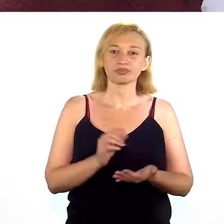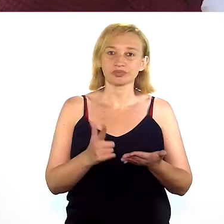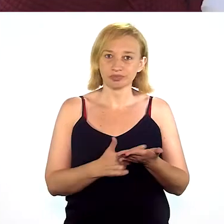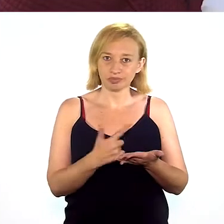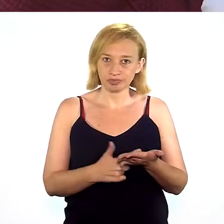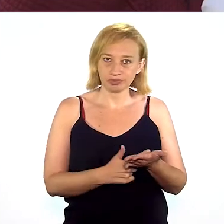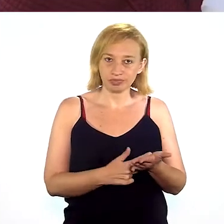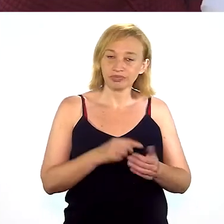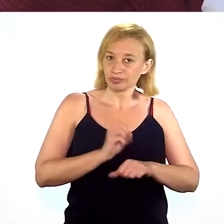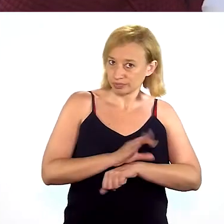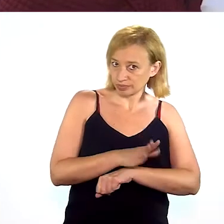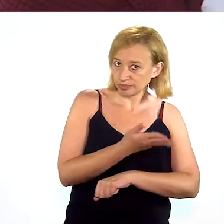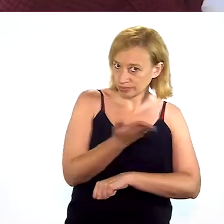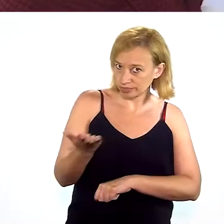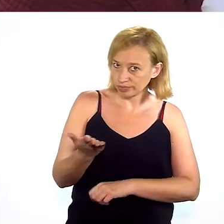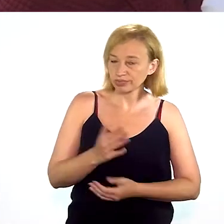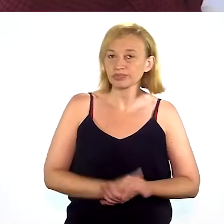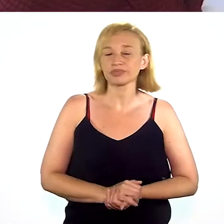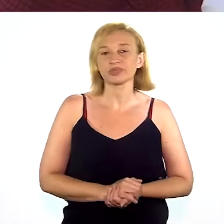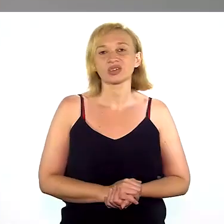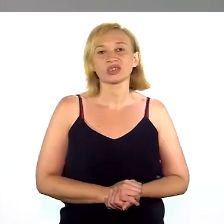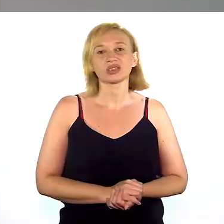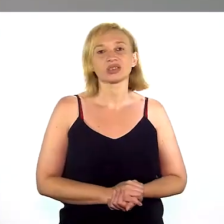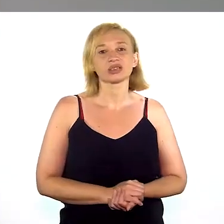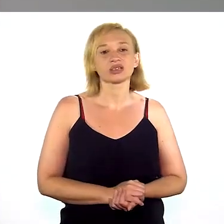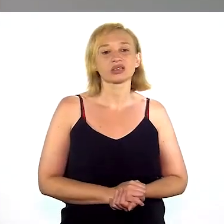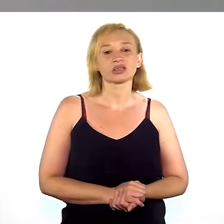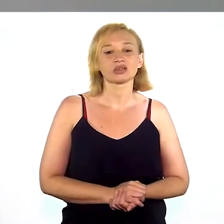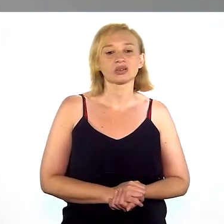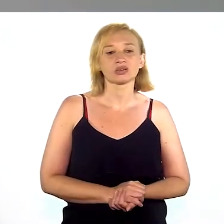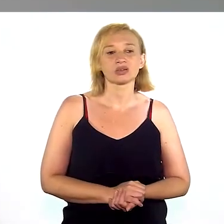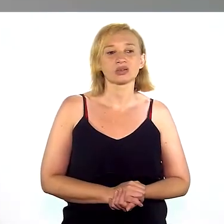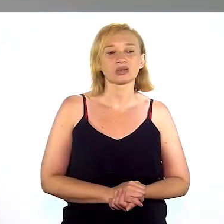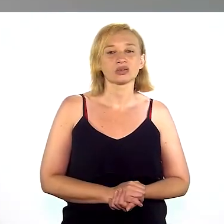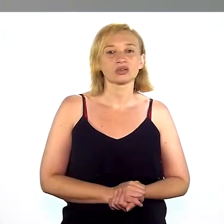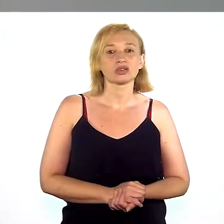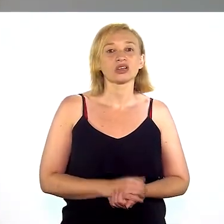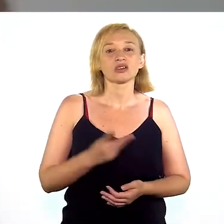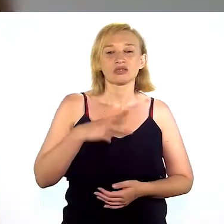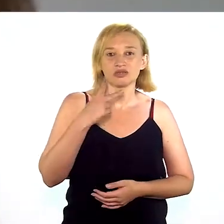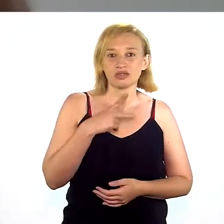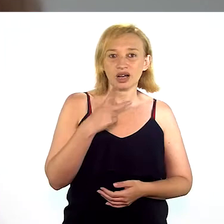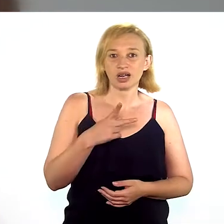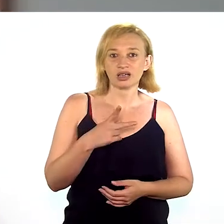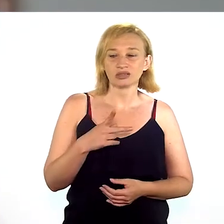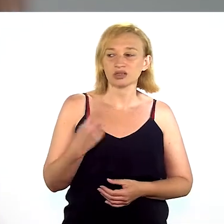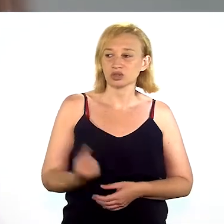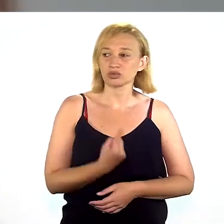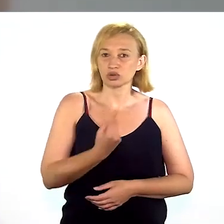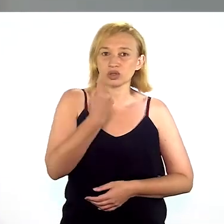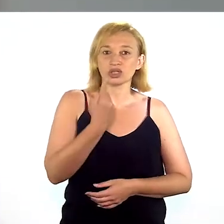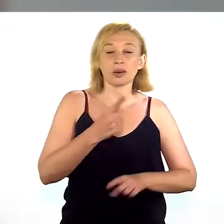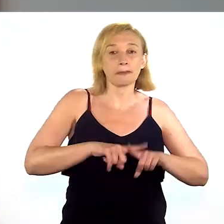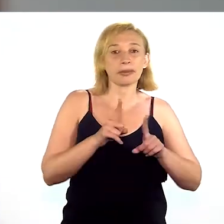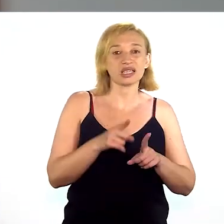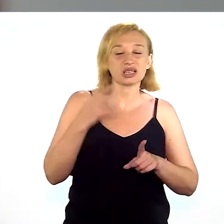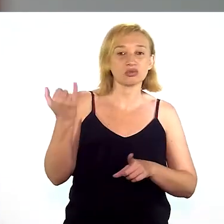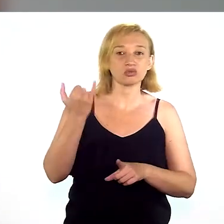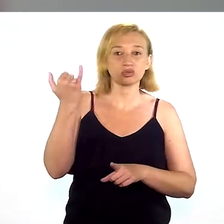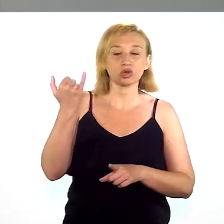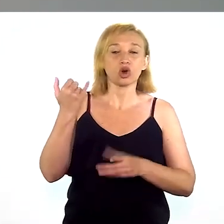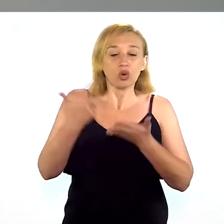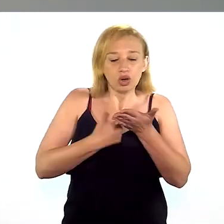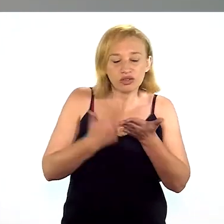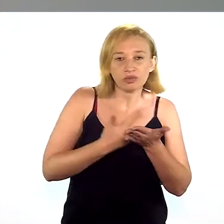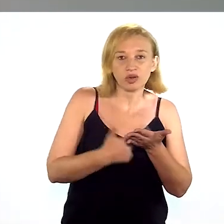Claro. Esse livro que eu estou indicando agora para vocês, Um Lugar Bem Longe Daqui, ele, como eu estava contando, ele fala bastante sobre